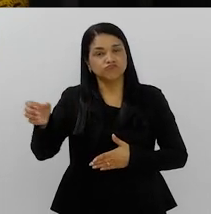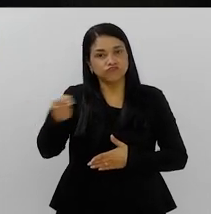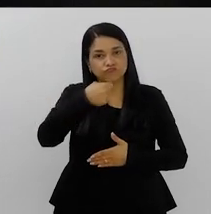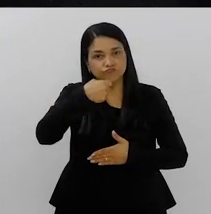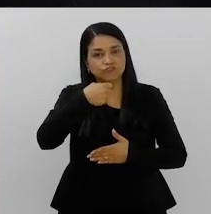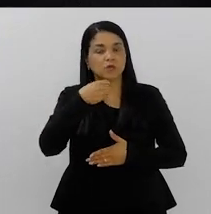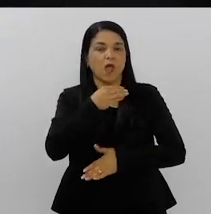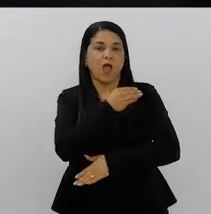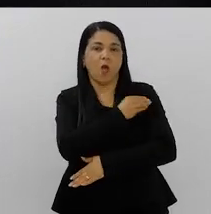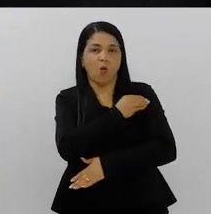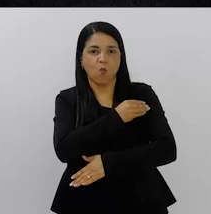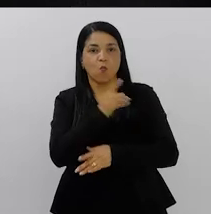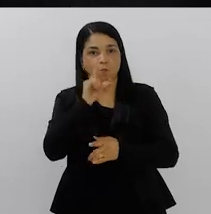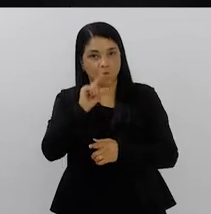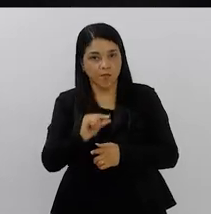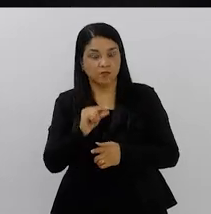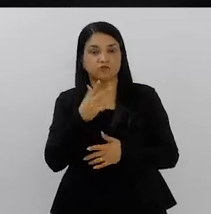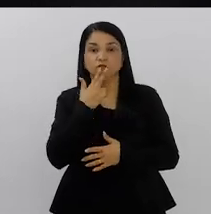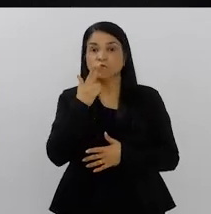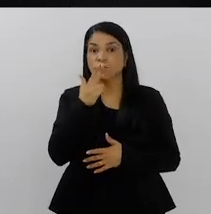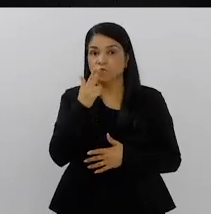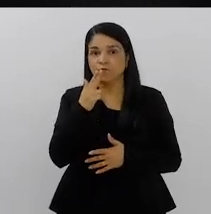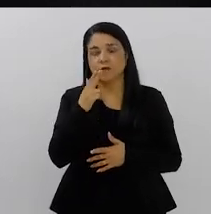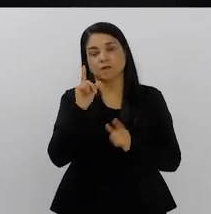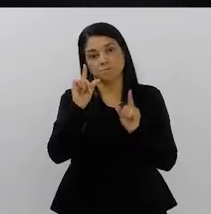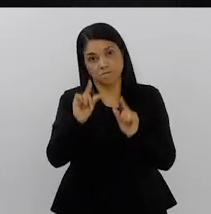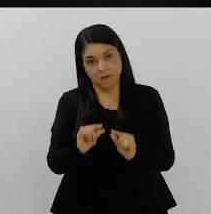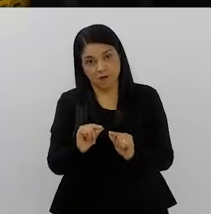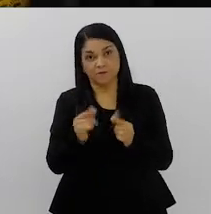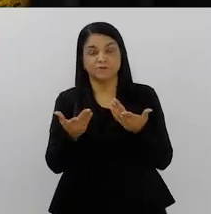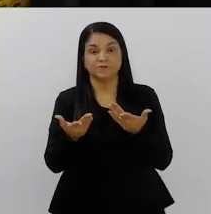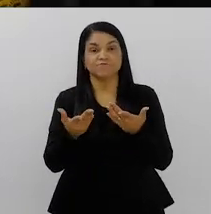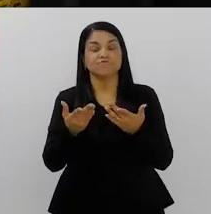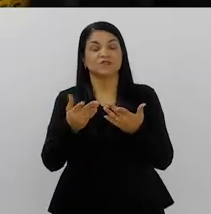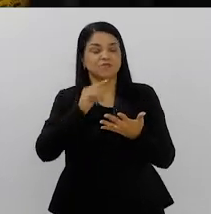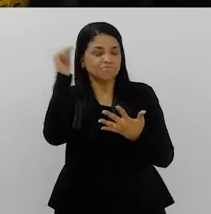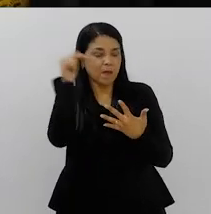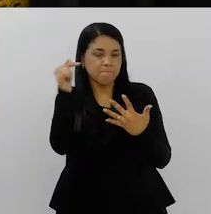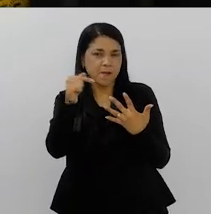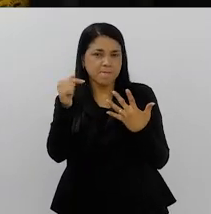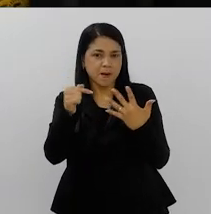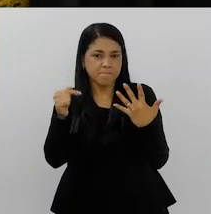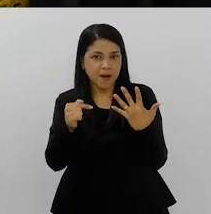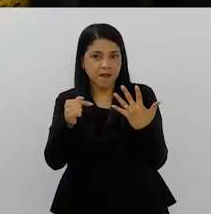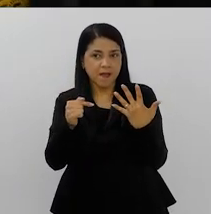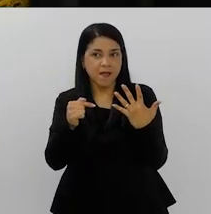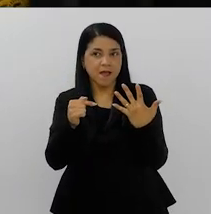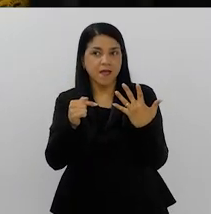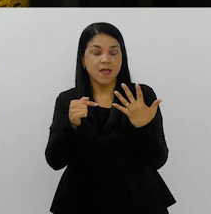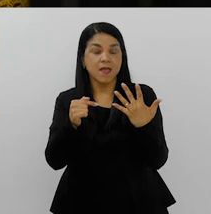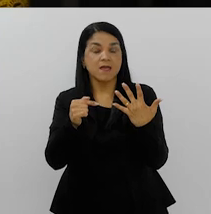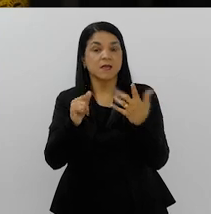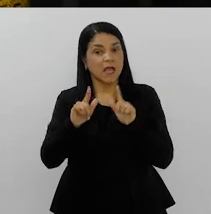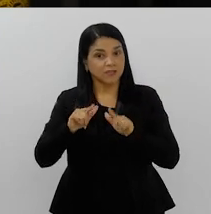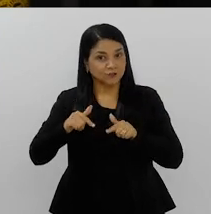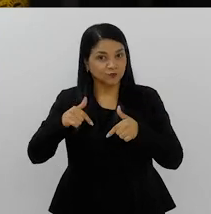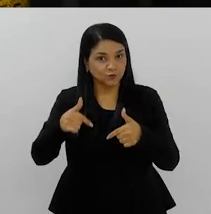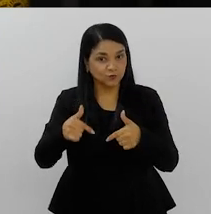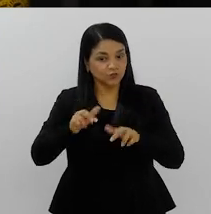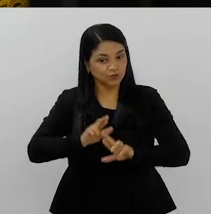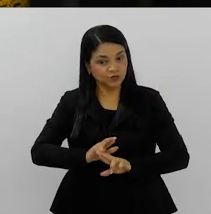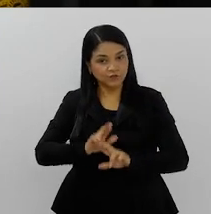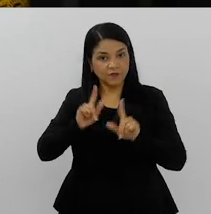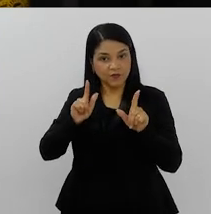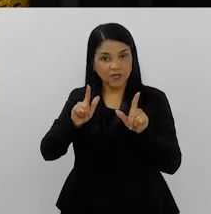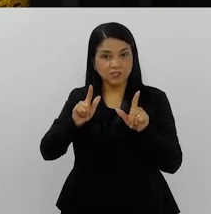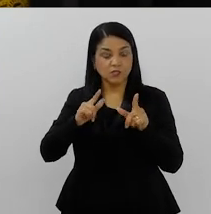alcoólica baixo tabagismo então todo todos esses fatores quem tem essa atitude não quer dizer que você